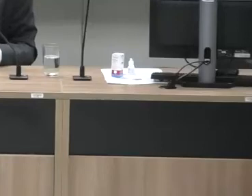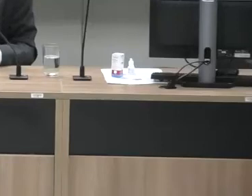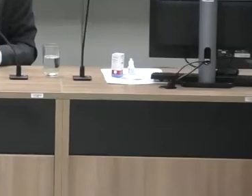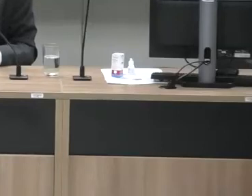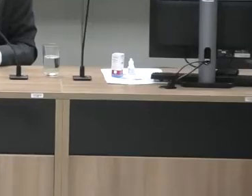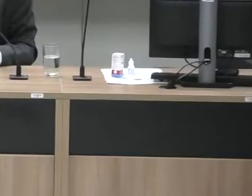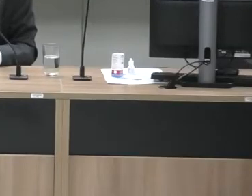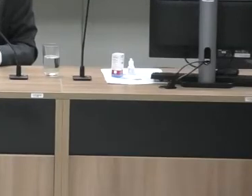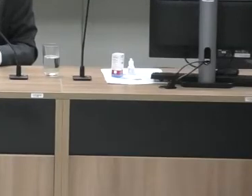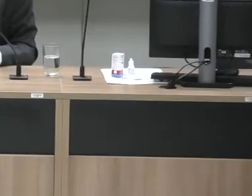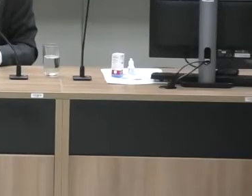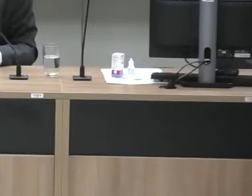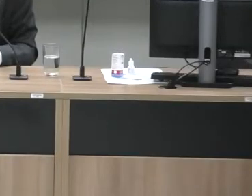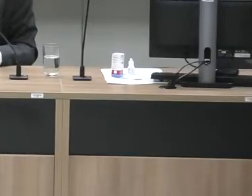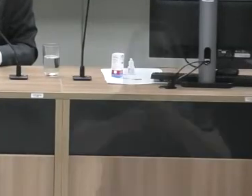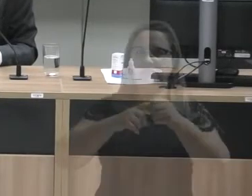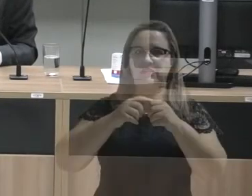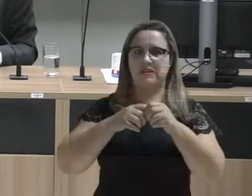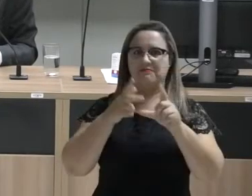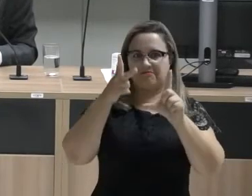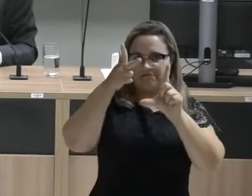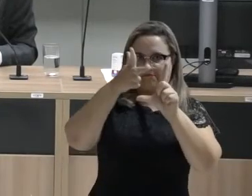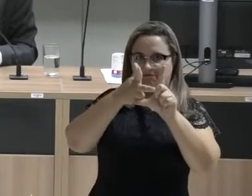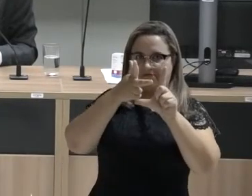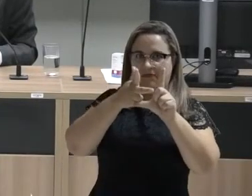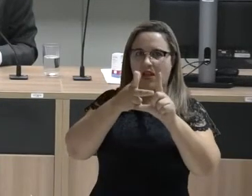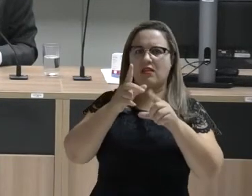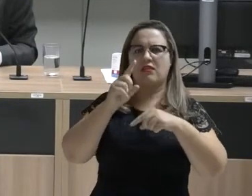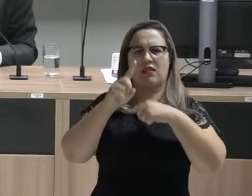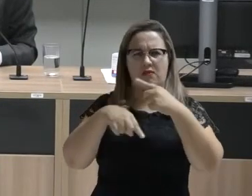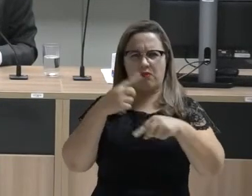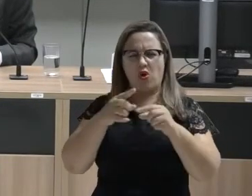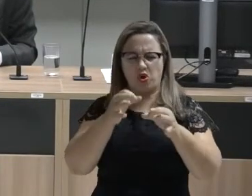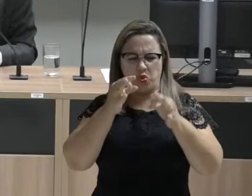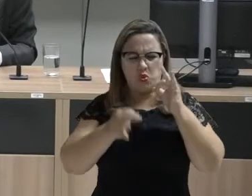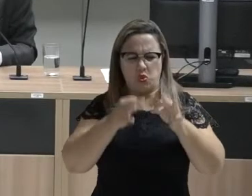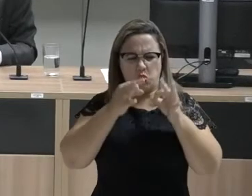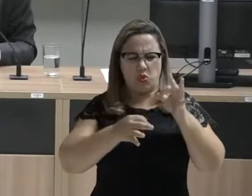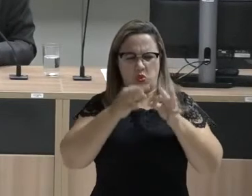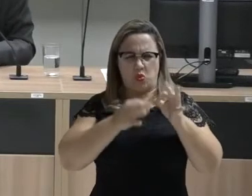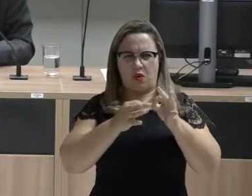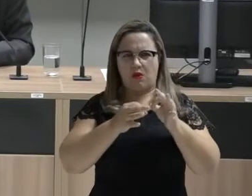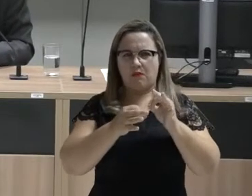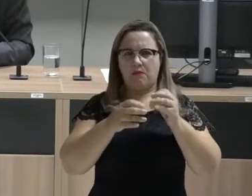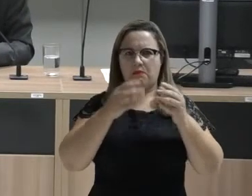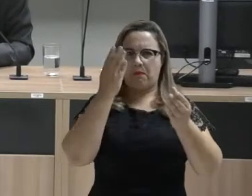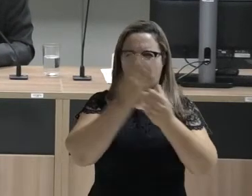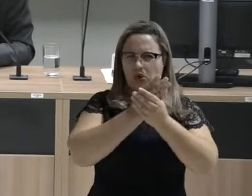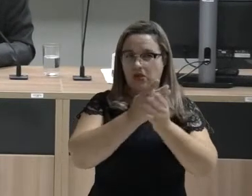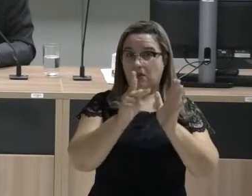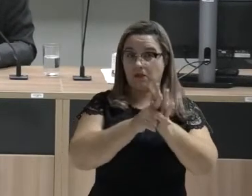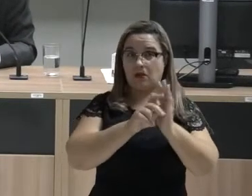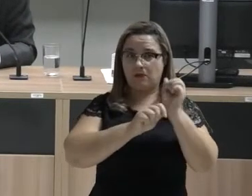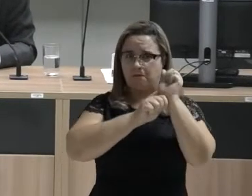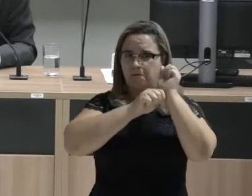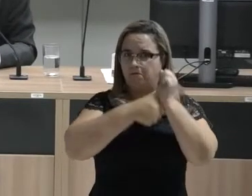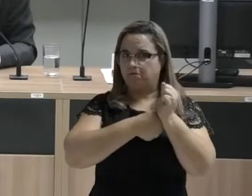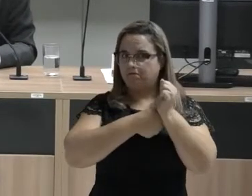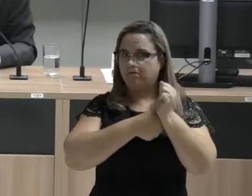Bem, voltamos à transmissão após o julgamento de um processo que estava em sigilo. Primeiramente, eu